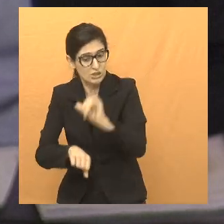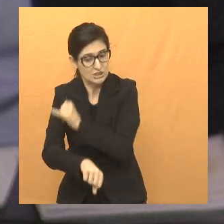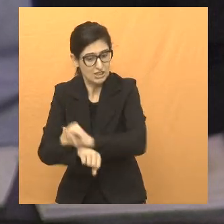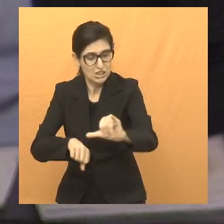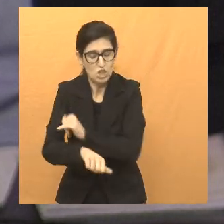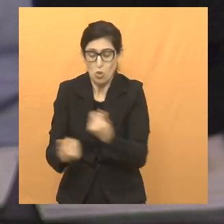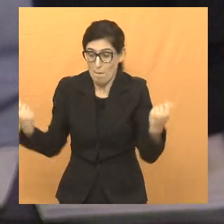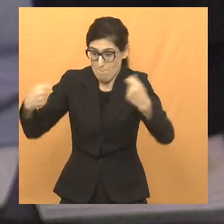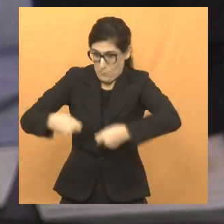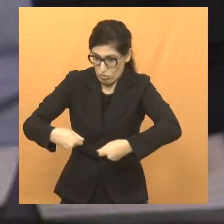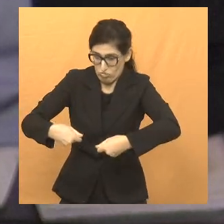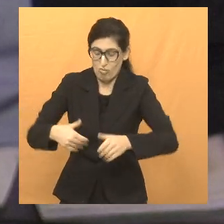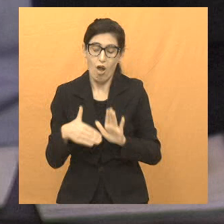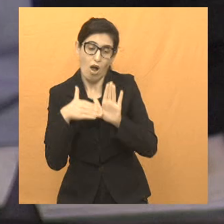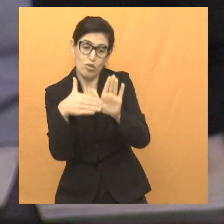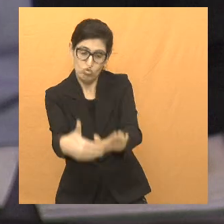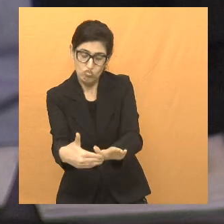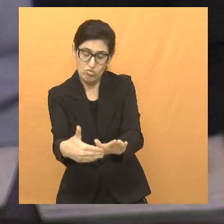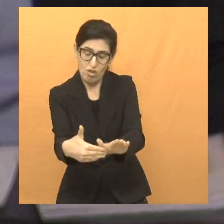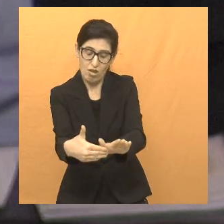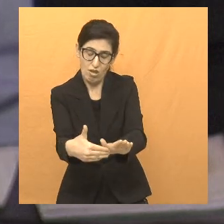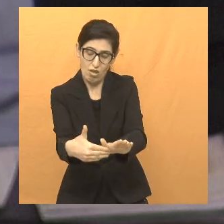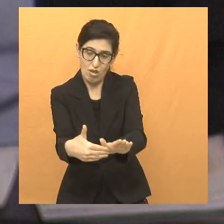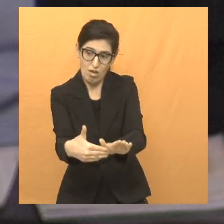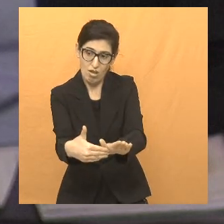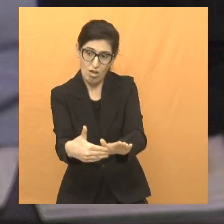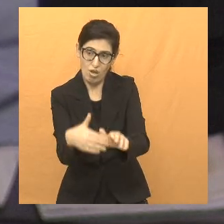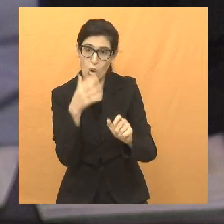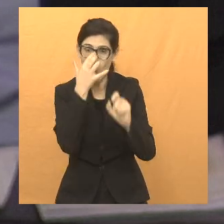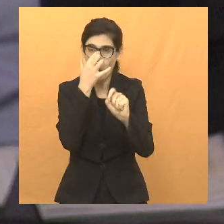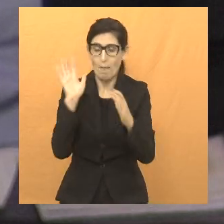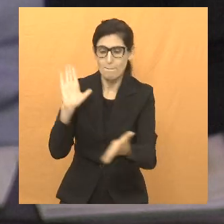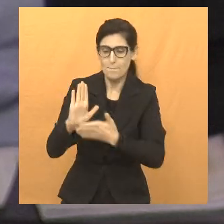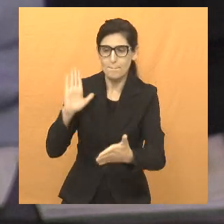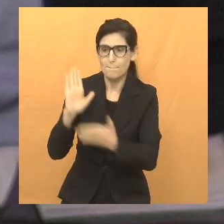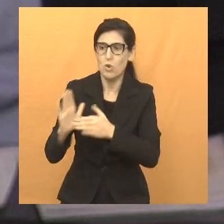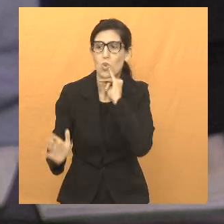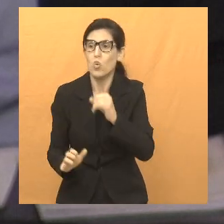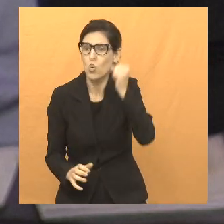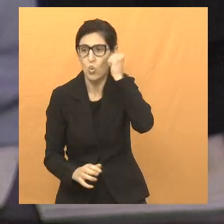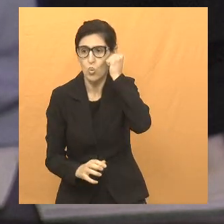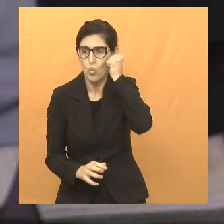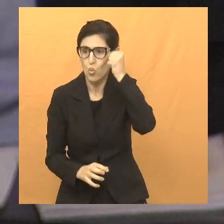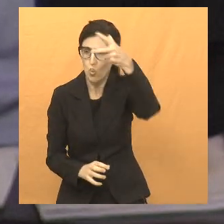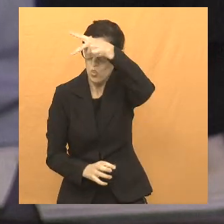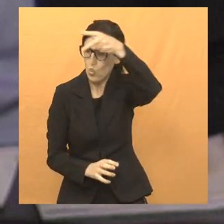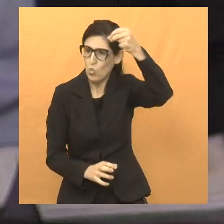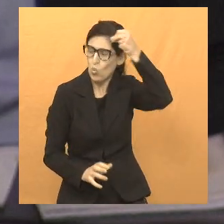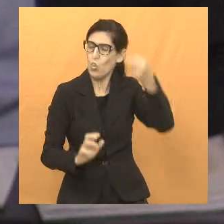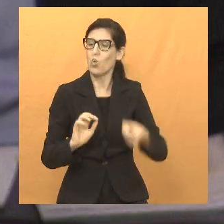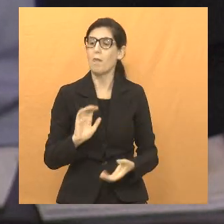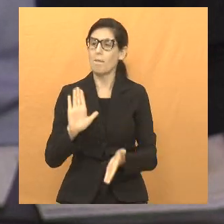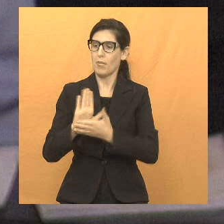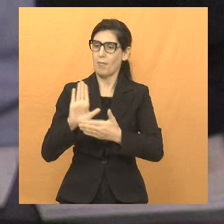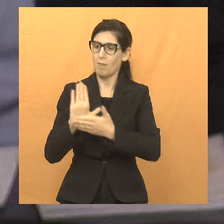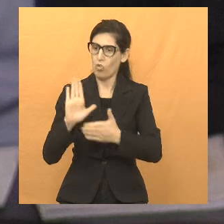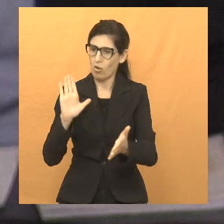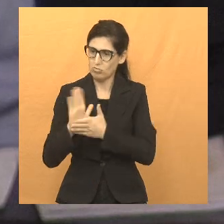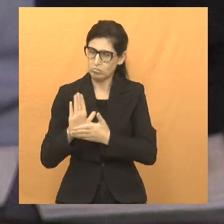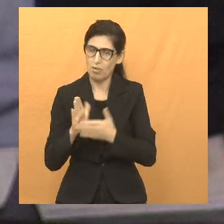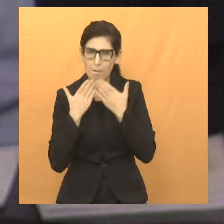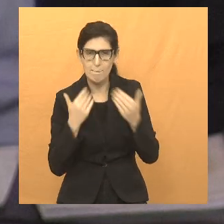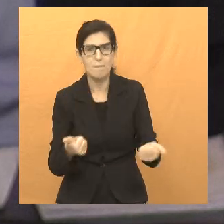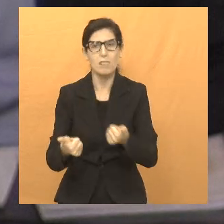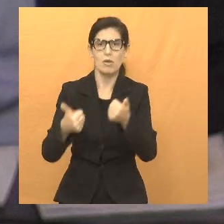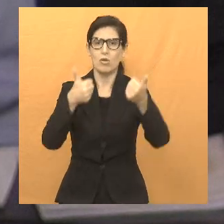fazer com honra o que o prefeito Isaías Santana nos deu de missão, tentar fazer da melhor maneira possível